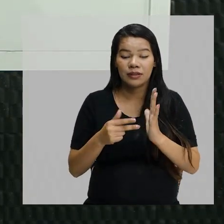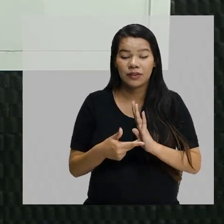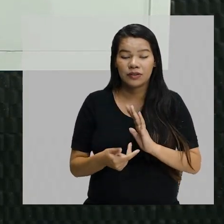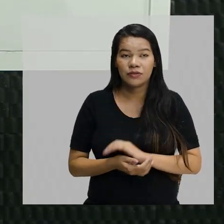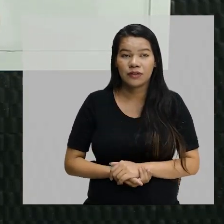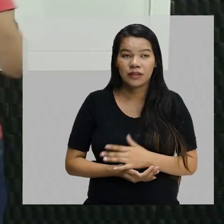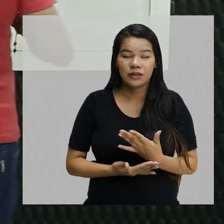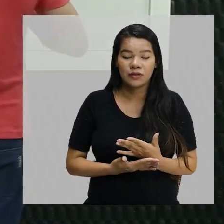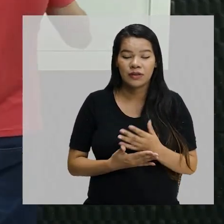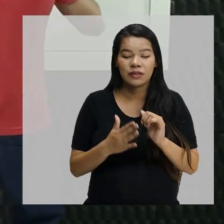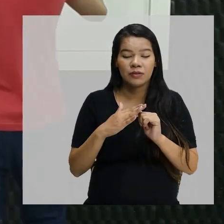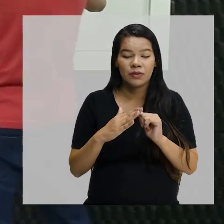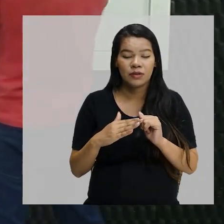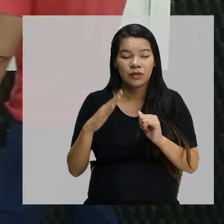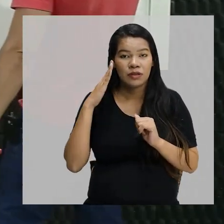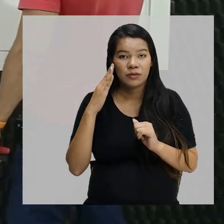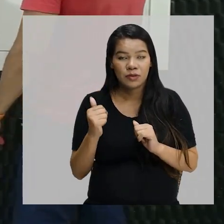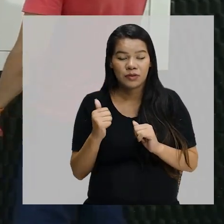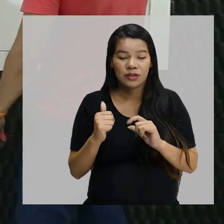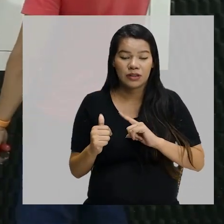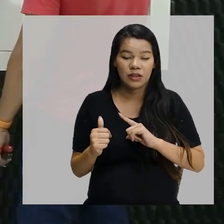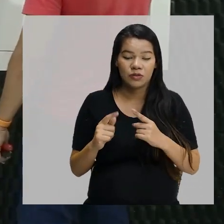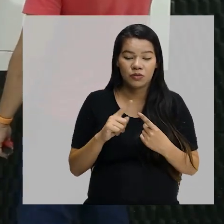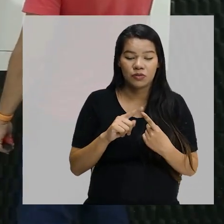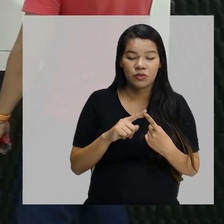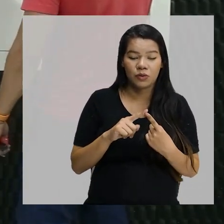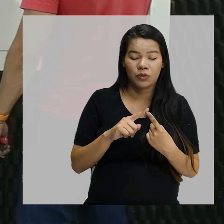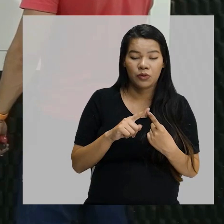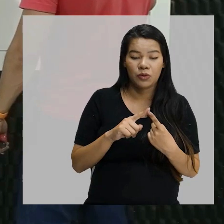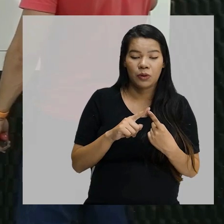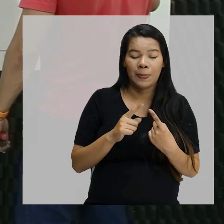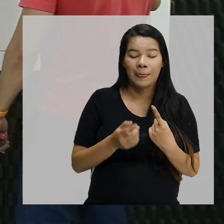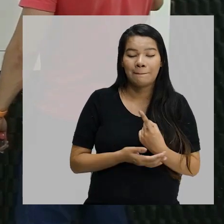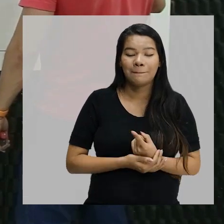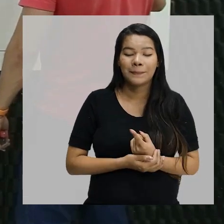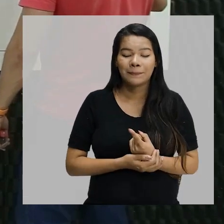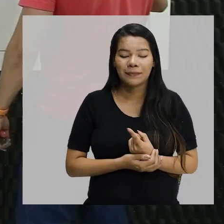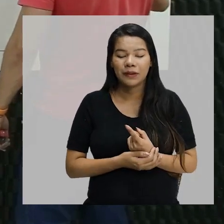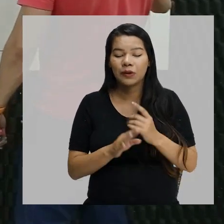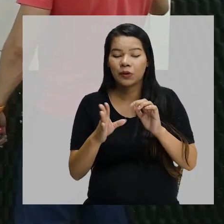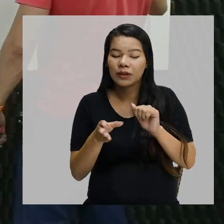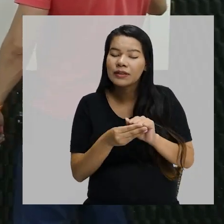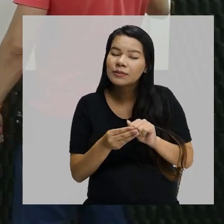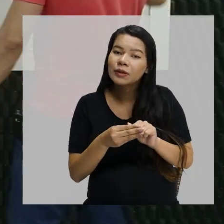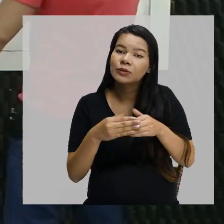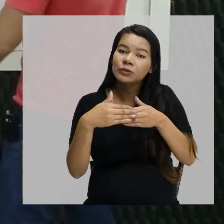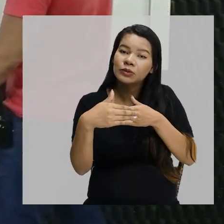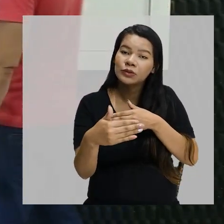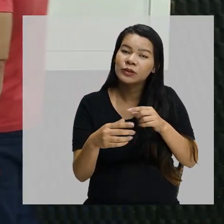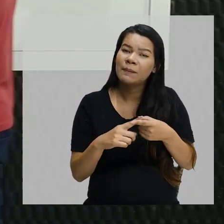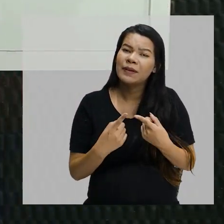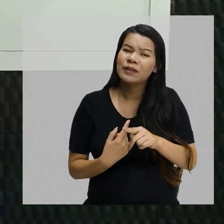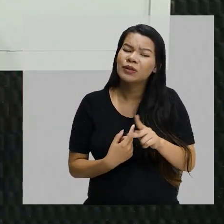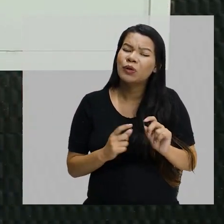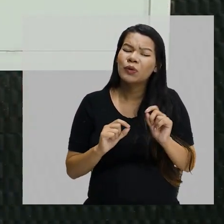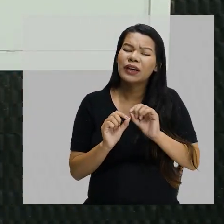então a sabedoria ela pega ela tem o conhecimento como ponto de partida por isso que nós estamos trabalhando conhecimento Professor